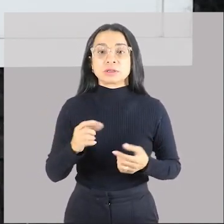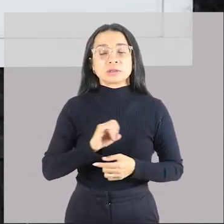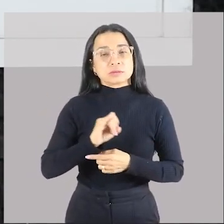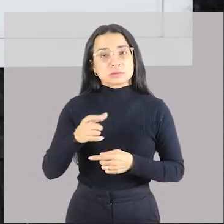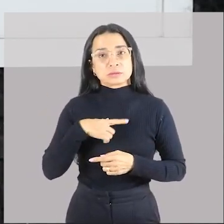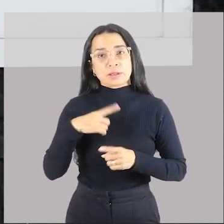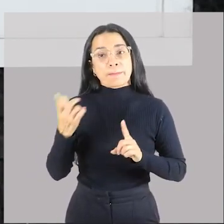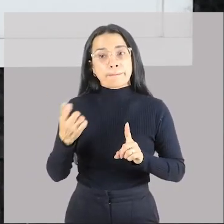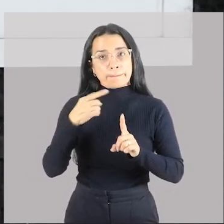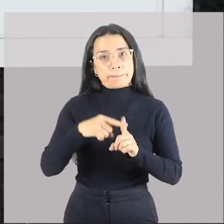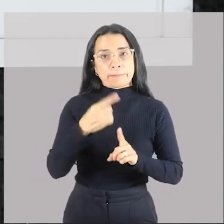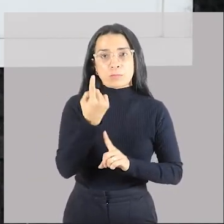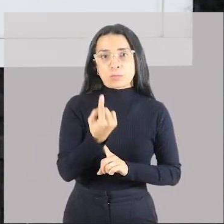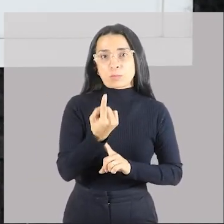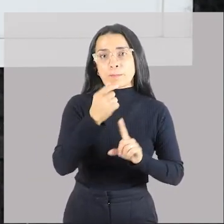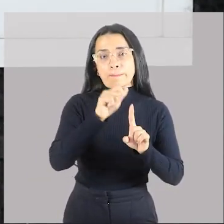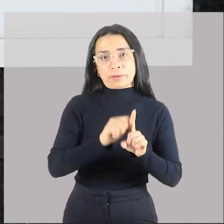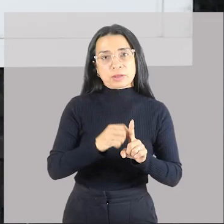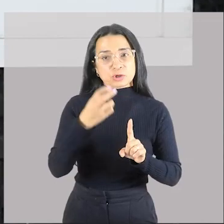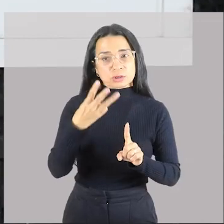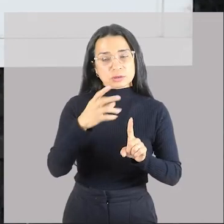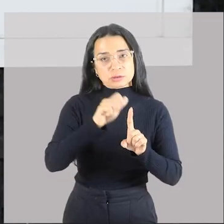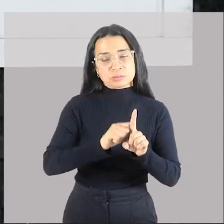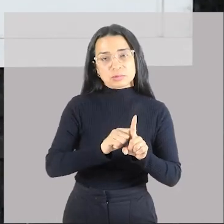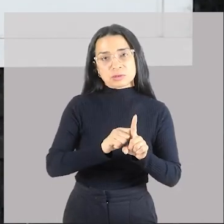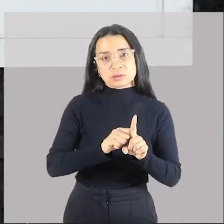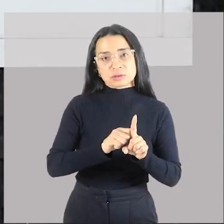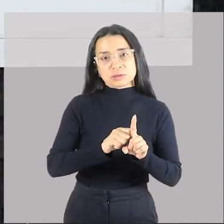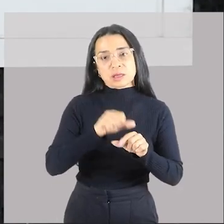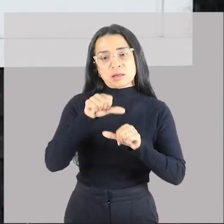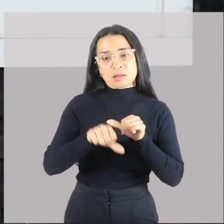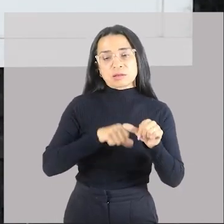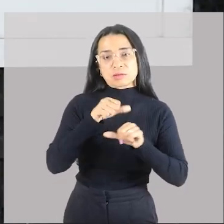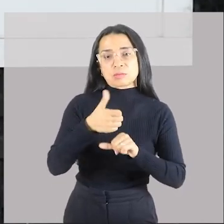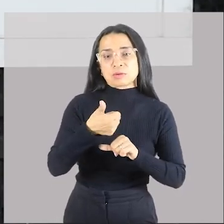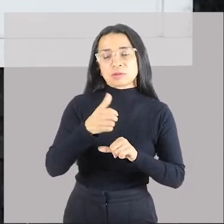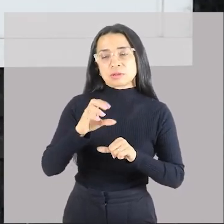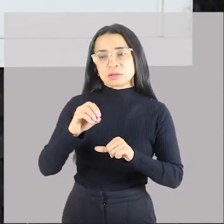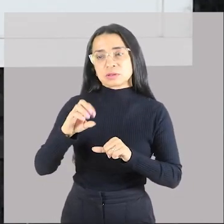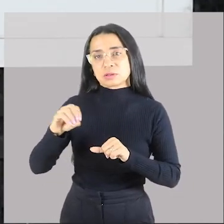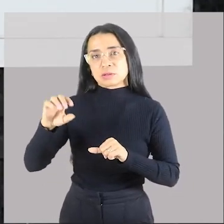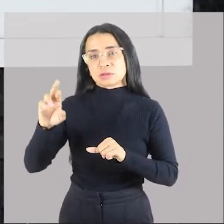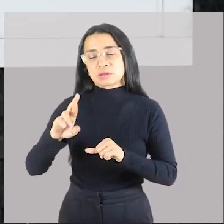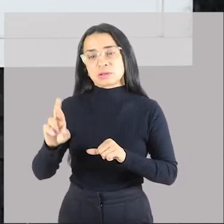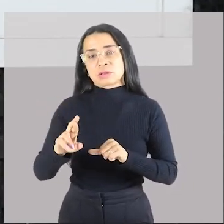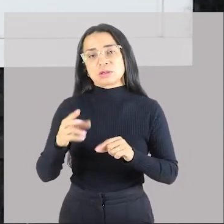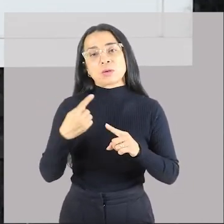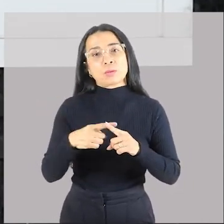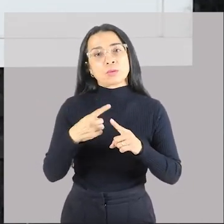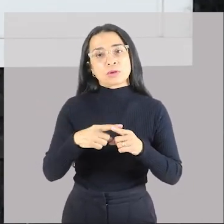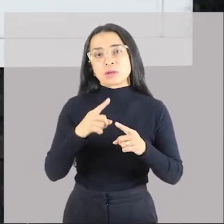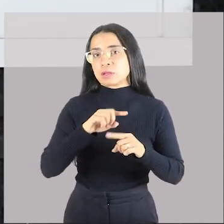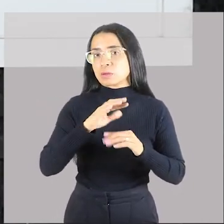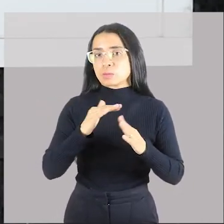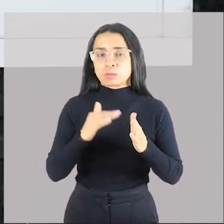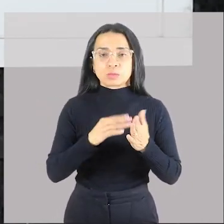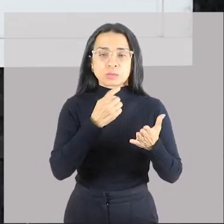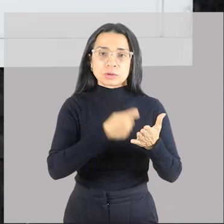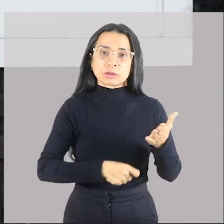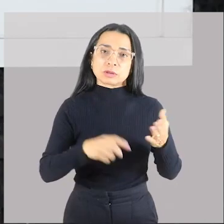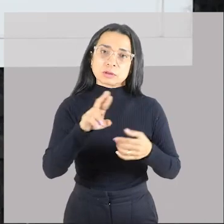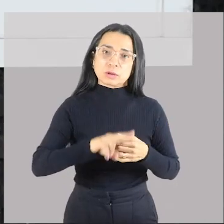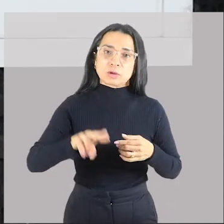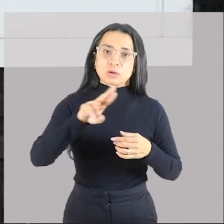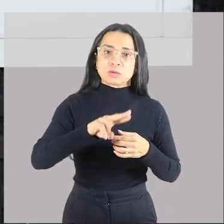mês, ele ia gerar R$100. Por quê? Porque toda a taxa é aplicada em cima desse valor